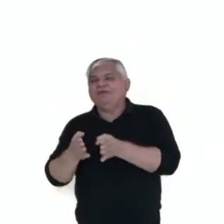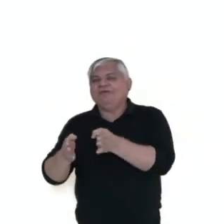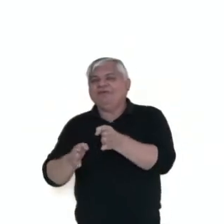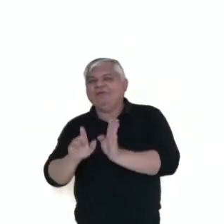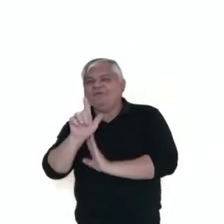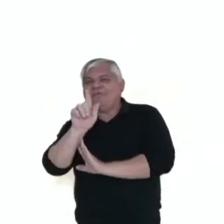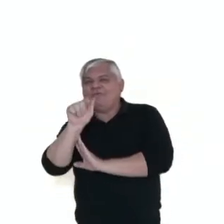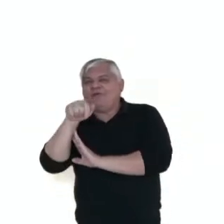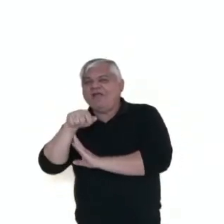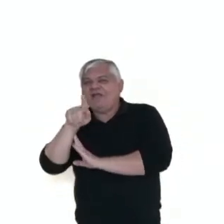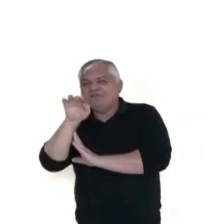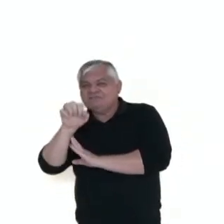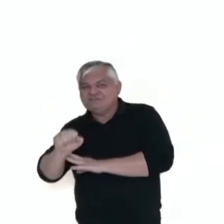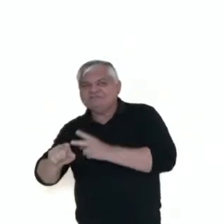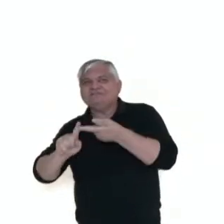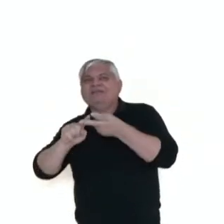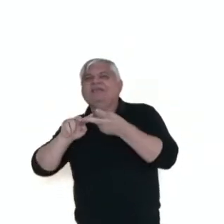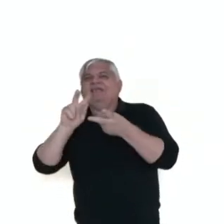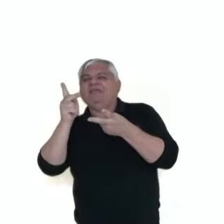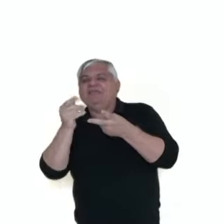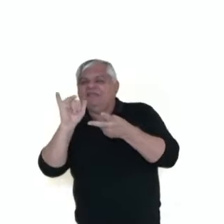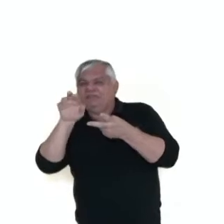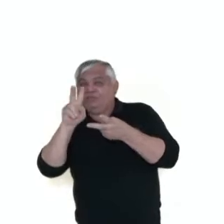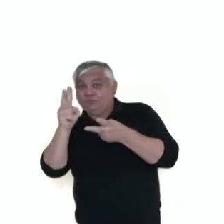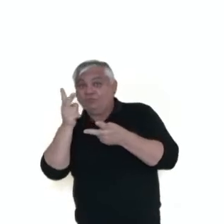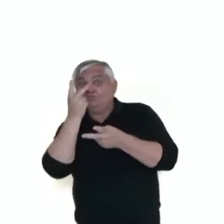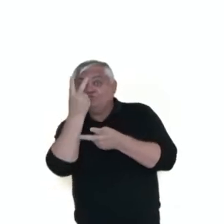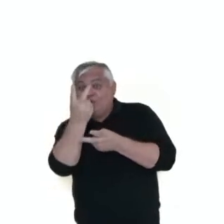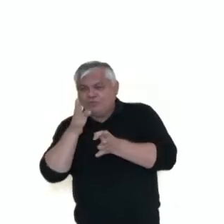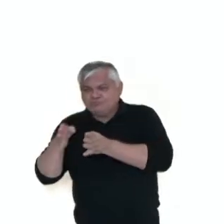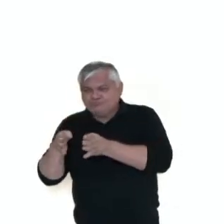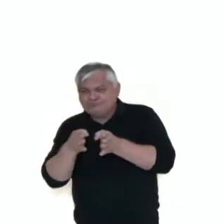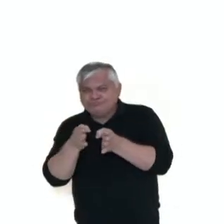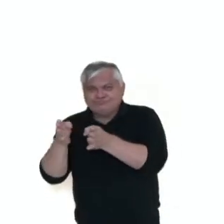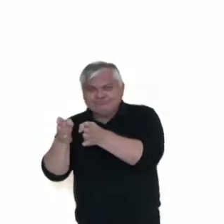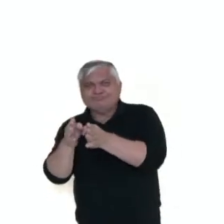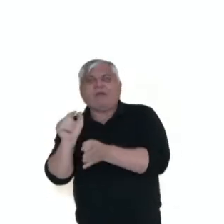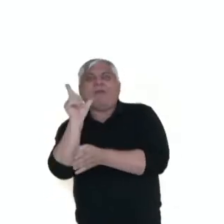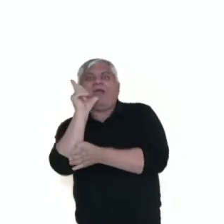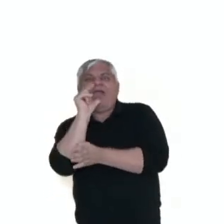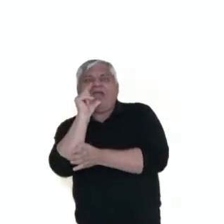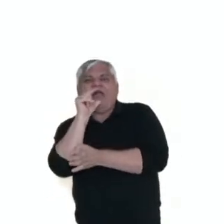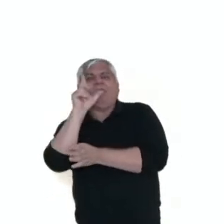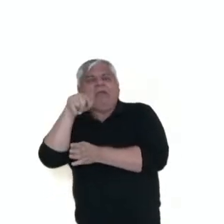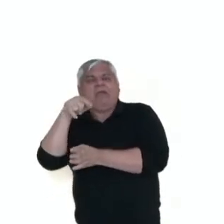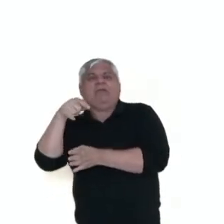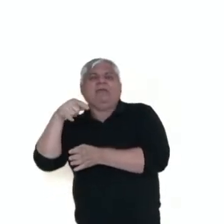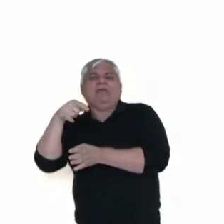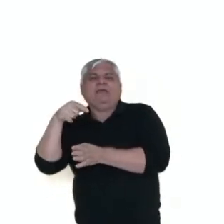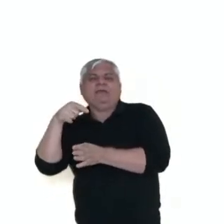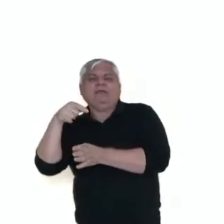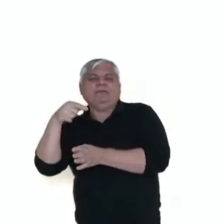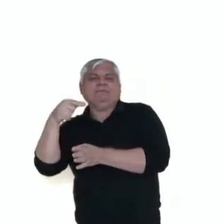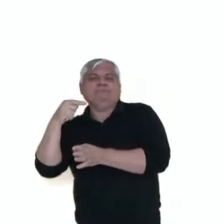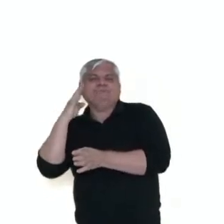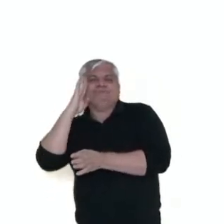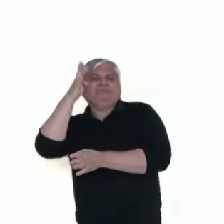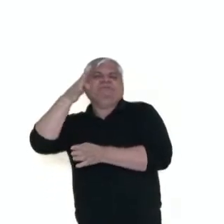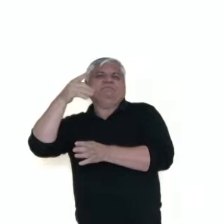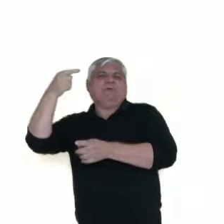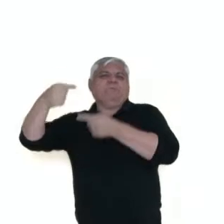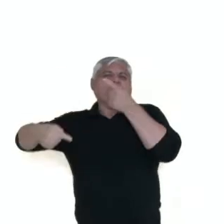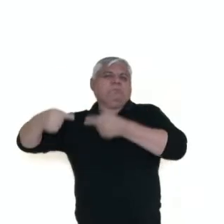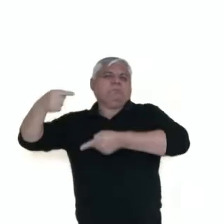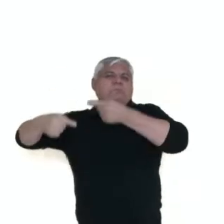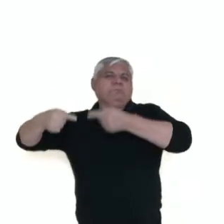Indo, respectivamente. Portanto, o recurso natural água está em disputa. Espera-se que vocês